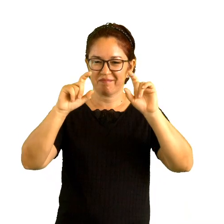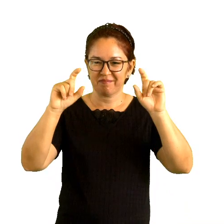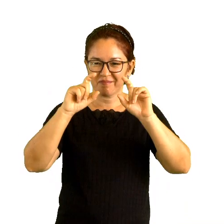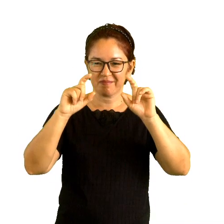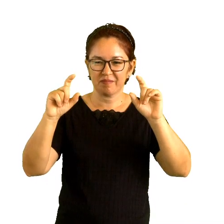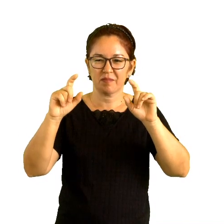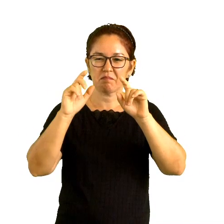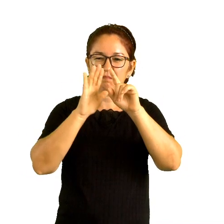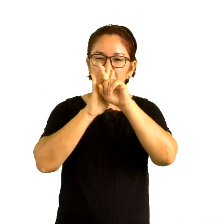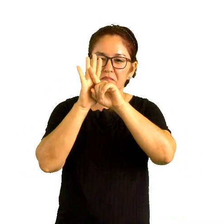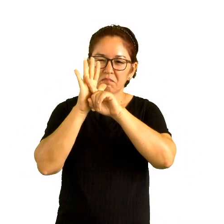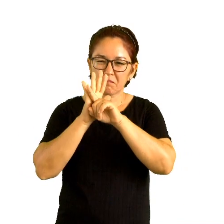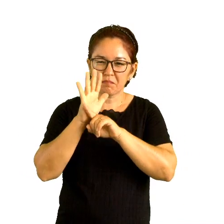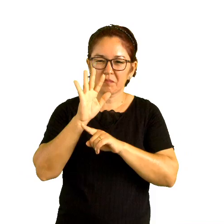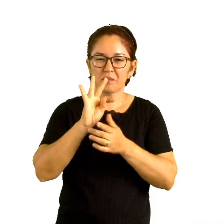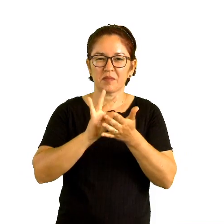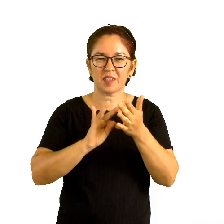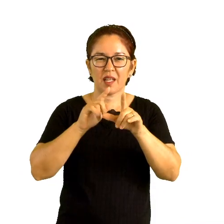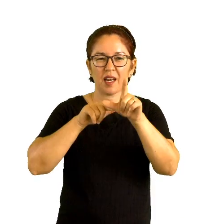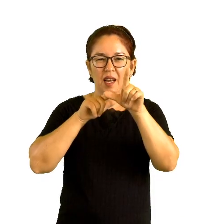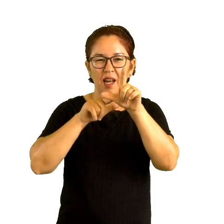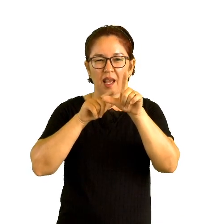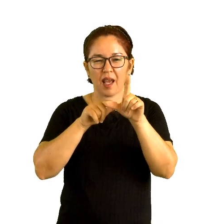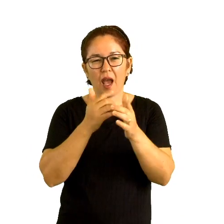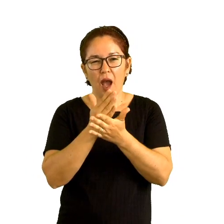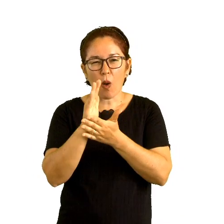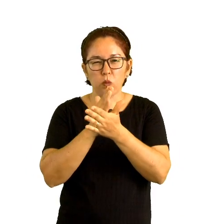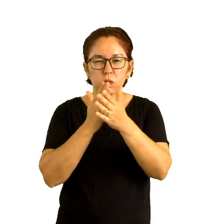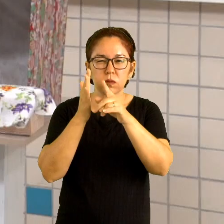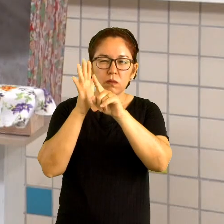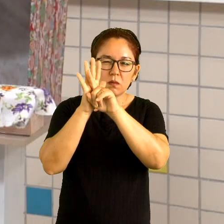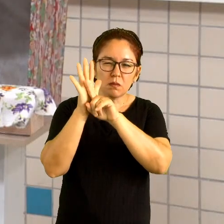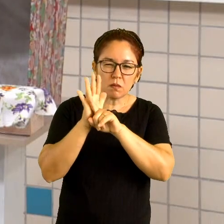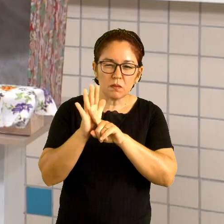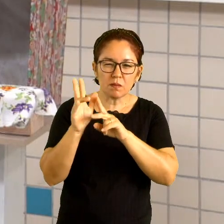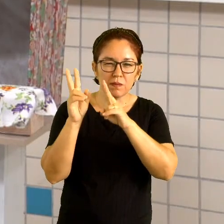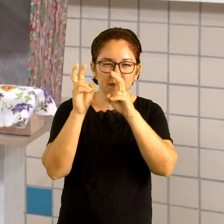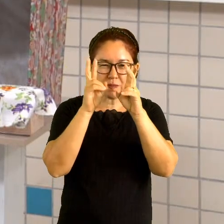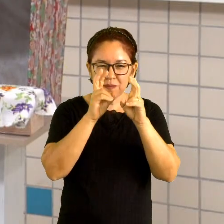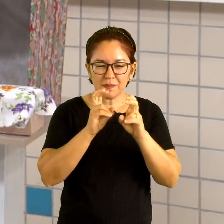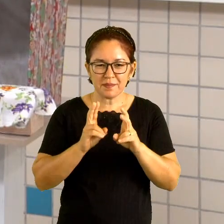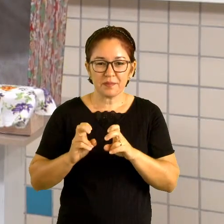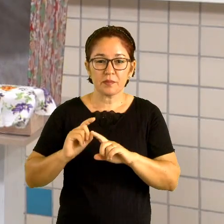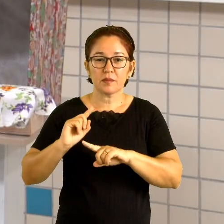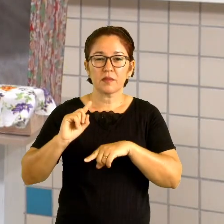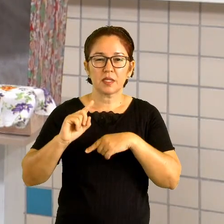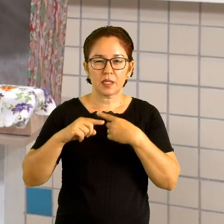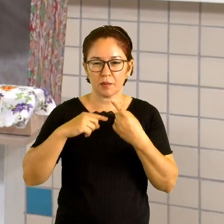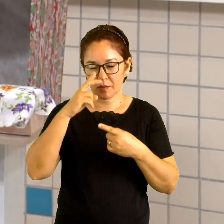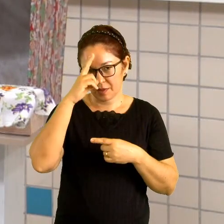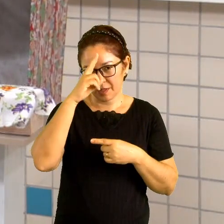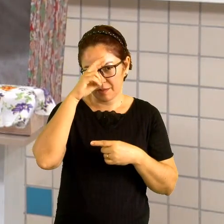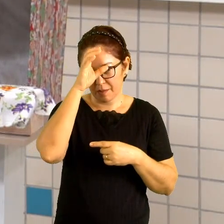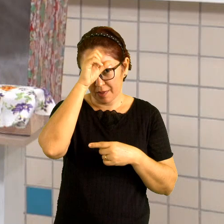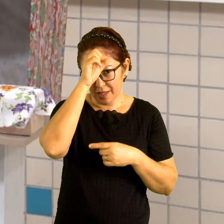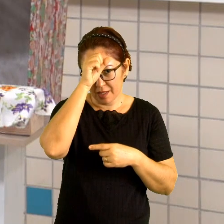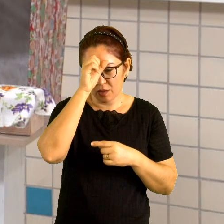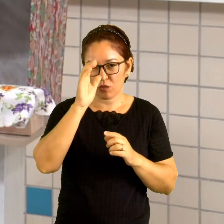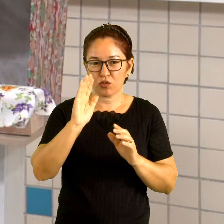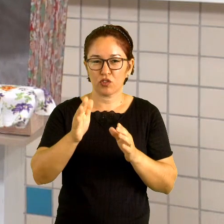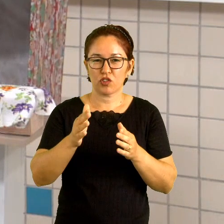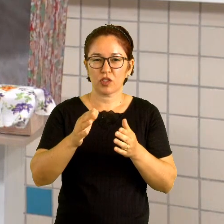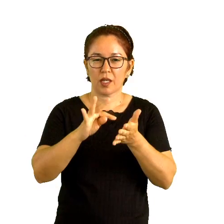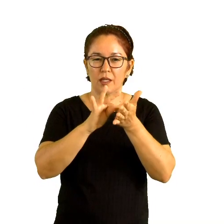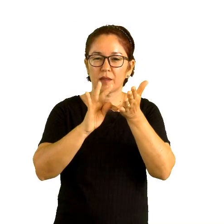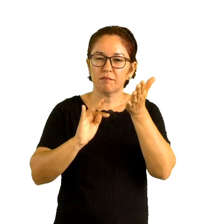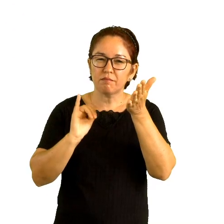exploramos algumas lendas. Logo em seguida, na outra aula, nós trabalhamos contos.